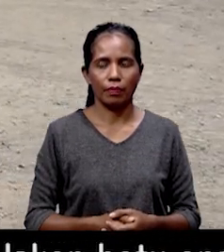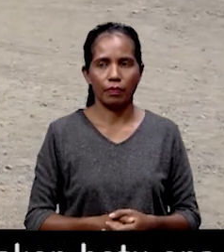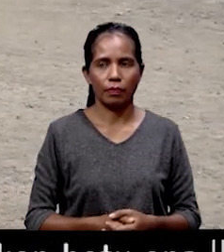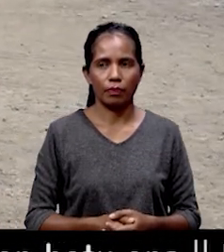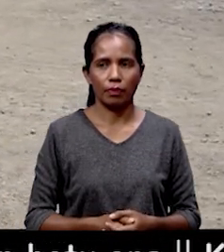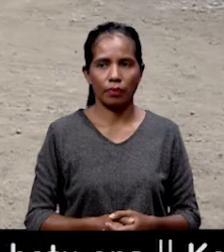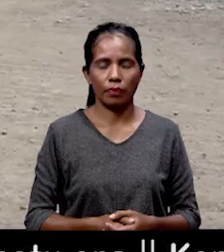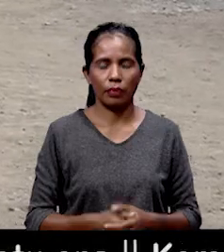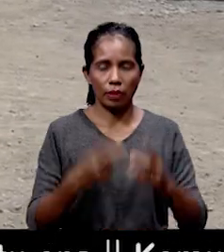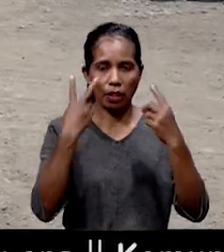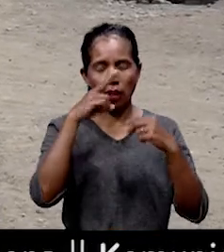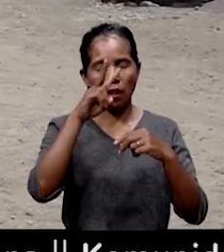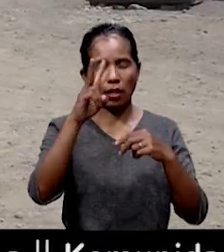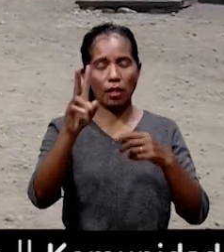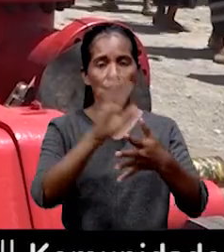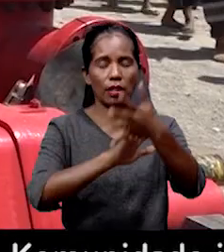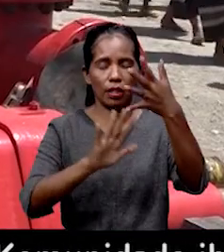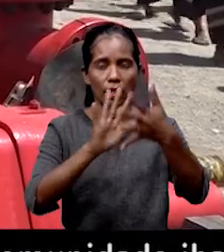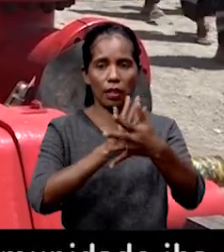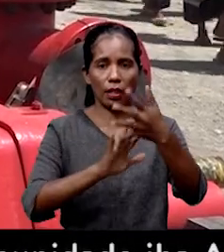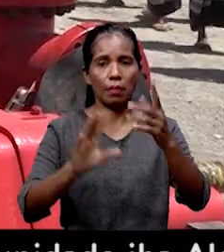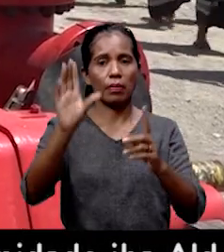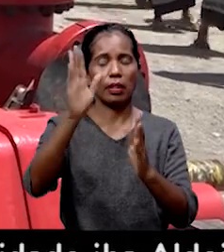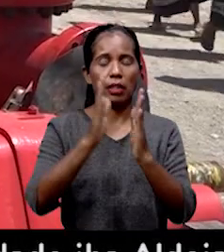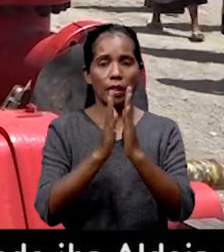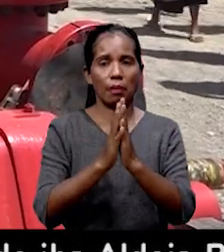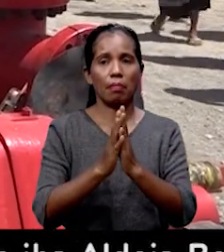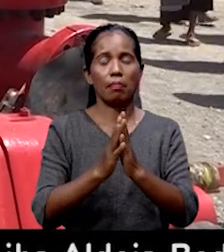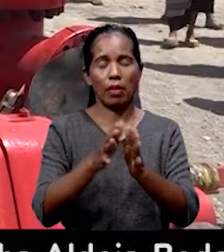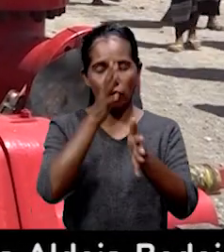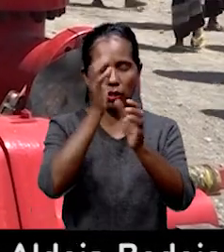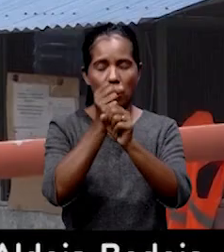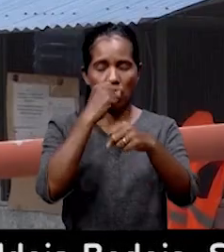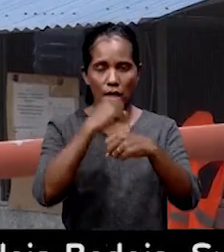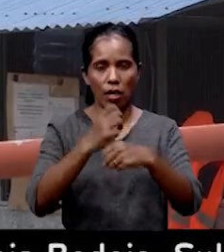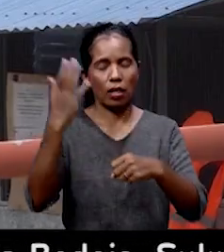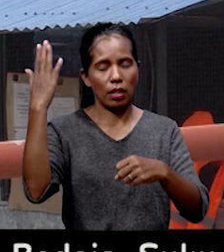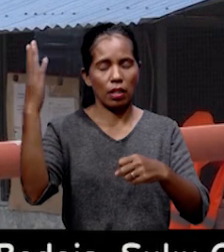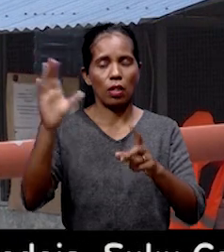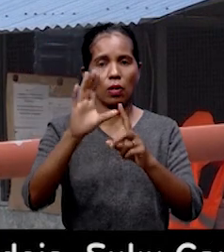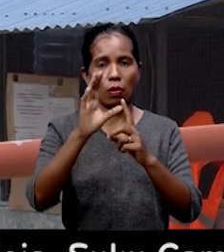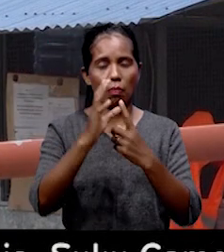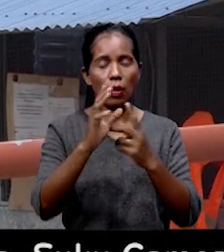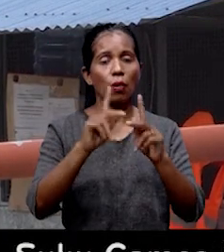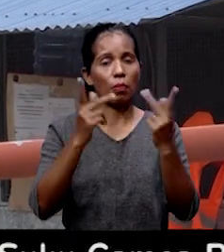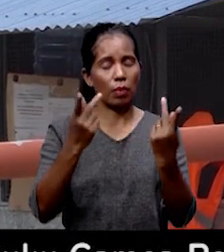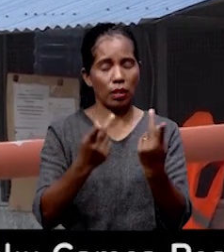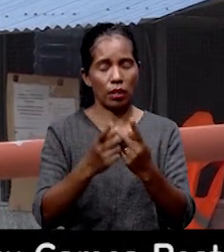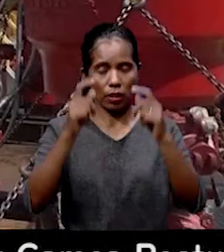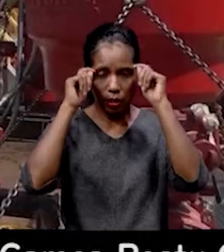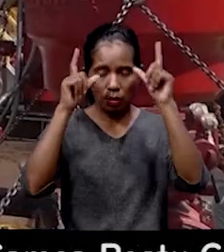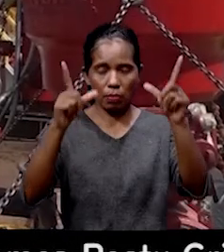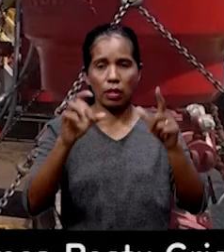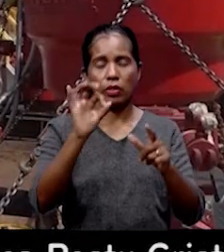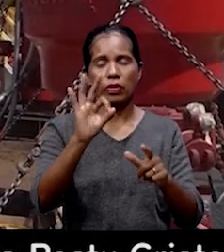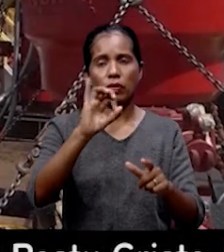Hafoin assisti cerimônia cultural nebelia na insira halau ia Poço Fetok Maus, country manager Companhia Timor Resource, Filomeno Andrade Hateteng,